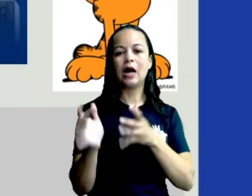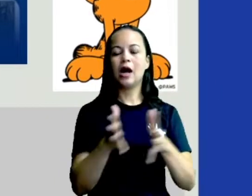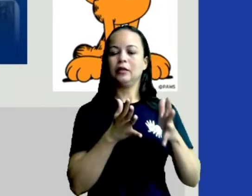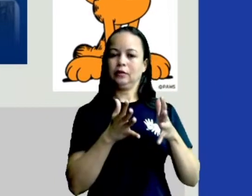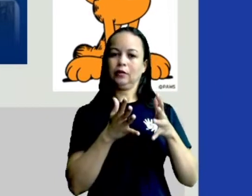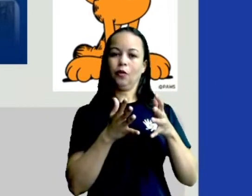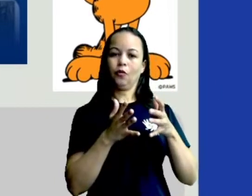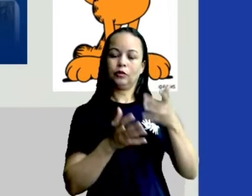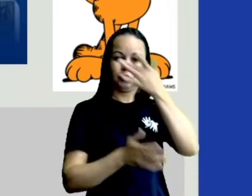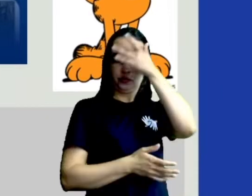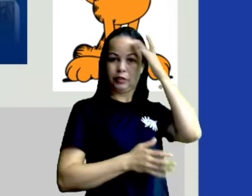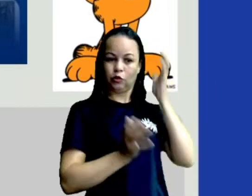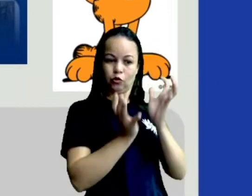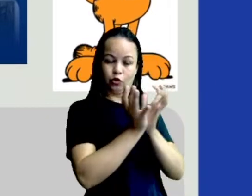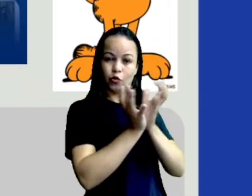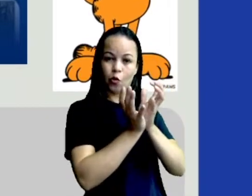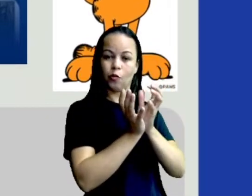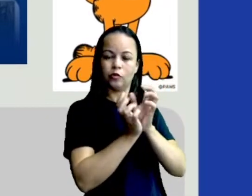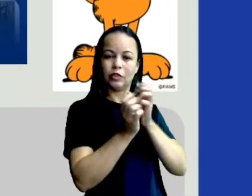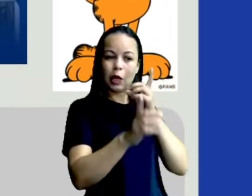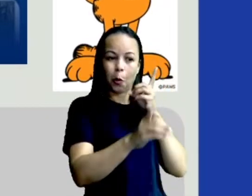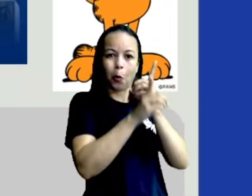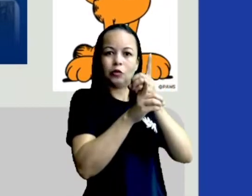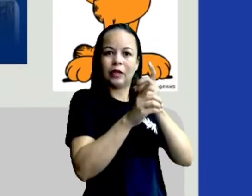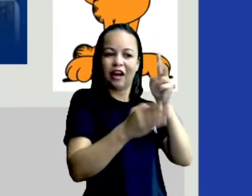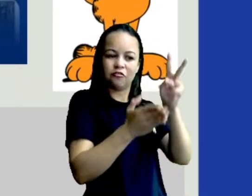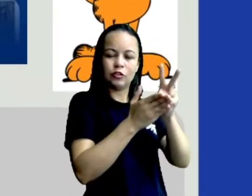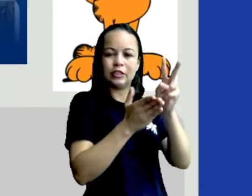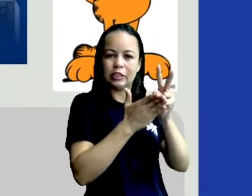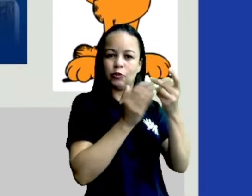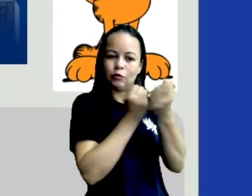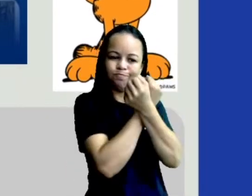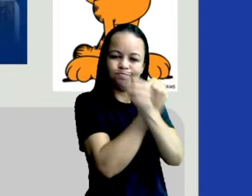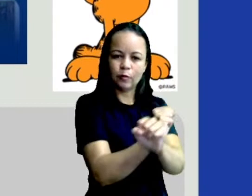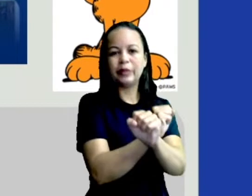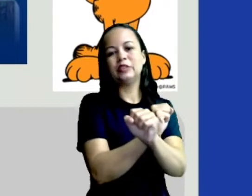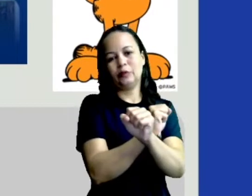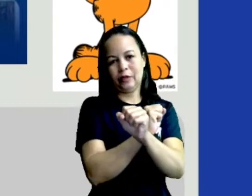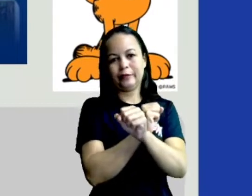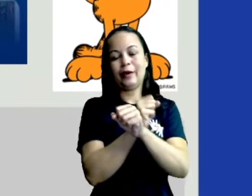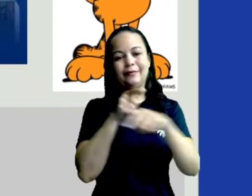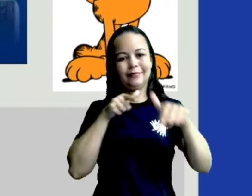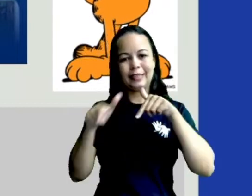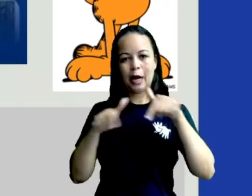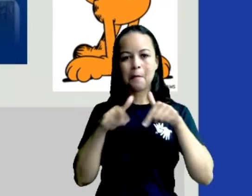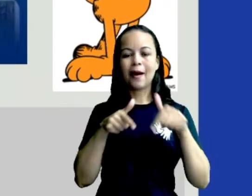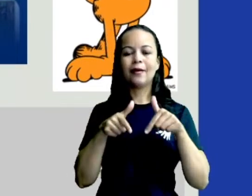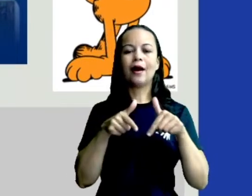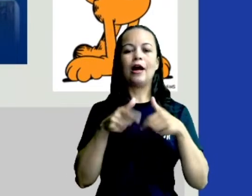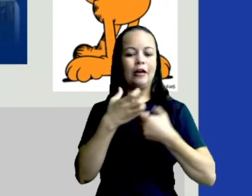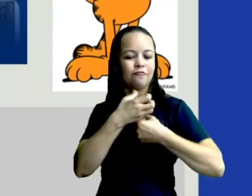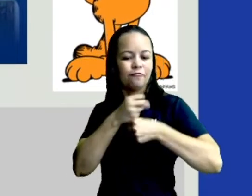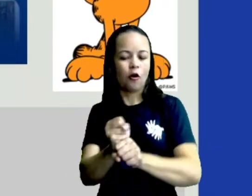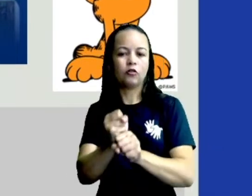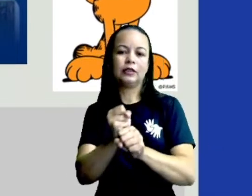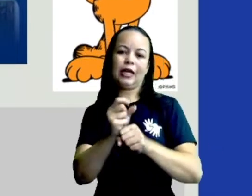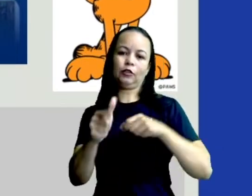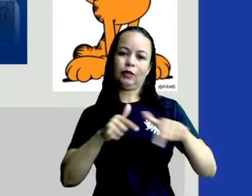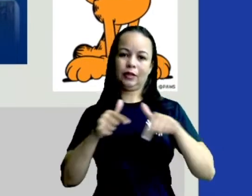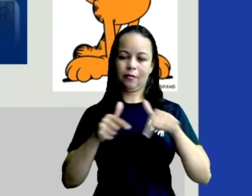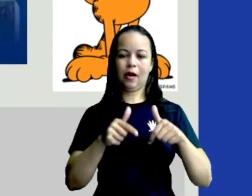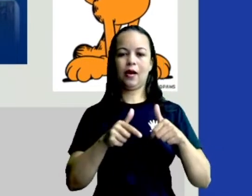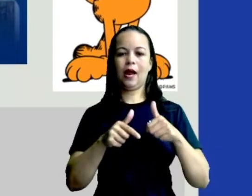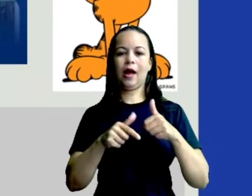encontravam os índios, escravizavam eles, eram aprisionados, tá bom? E era forçado ao trabalho